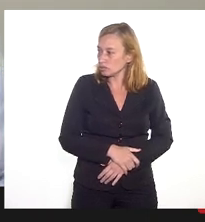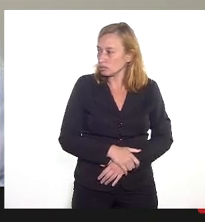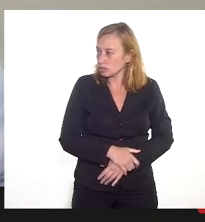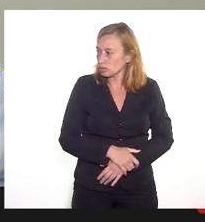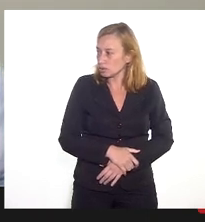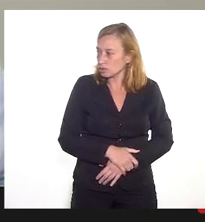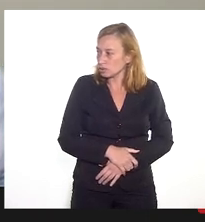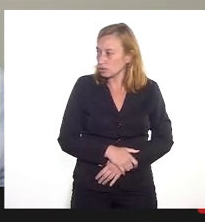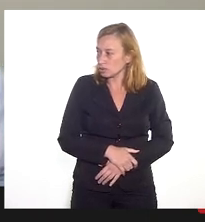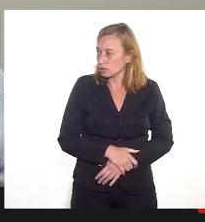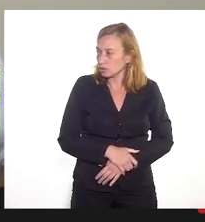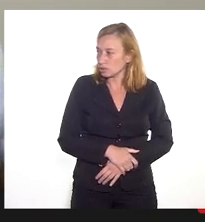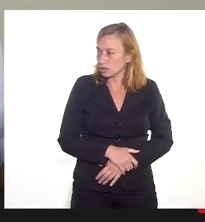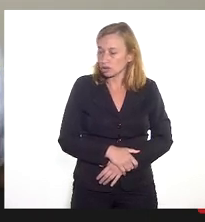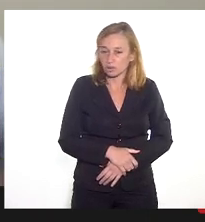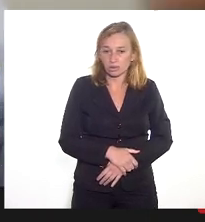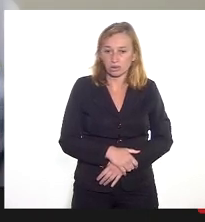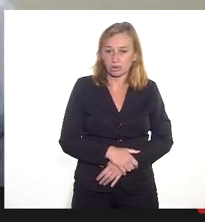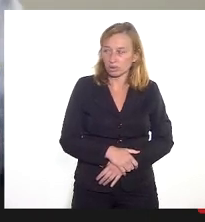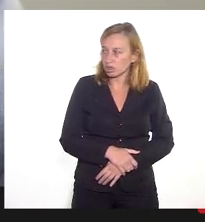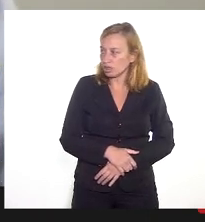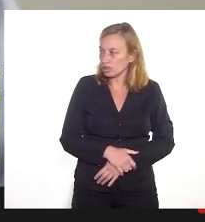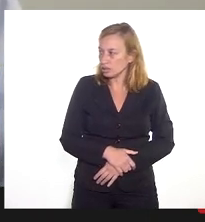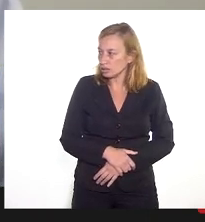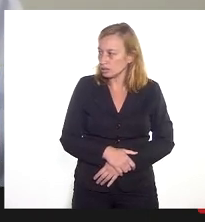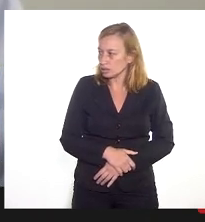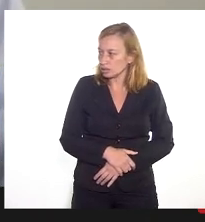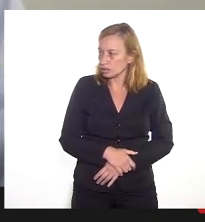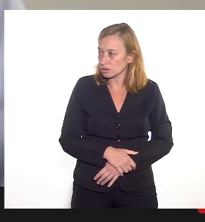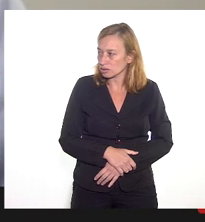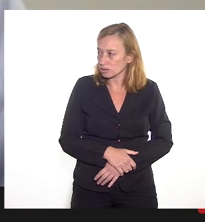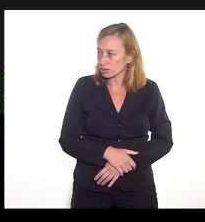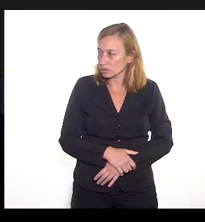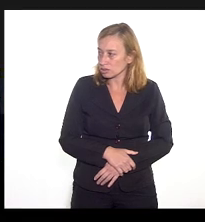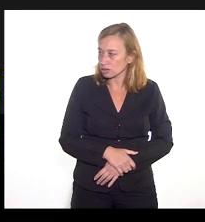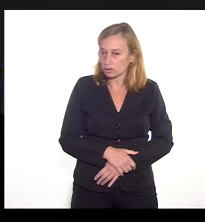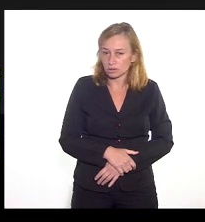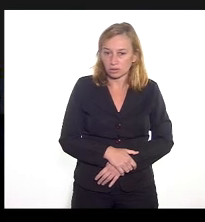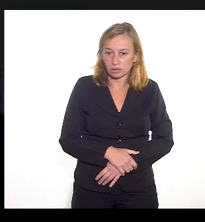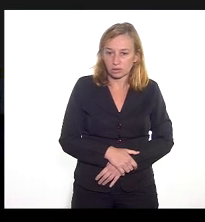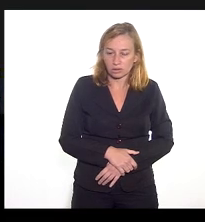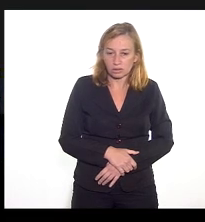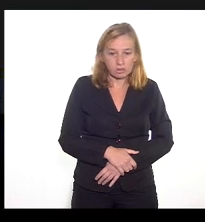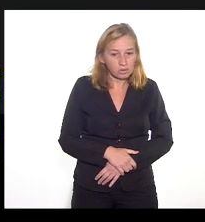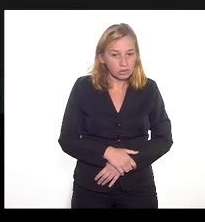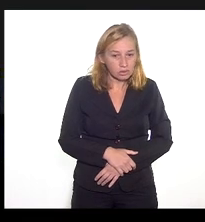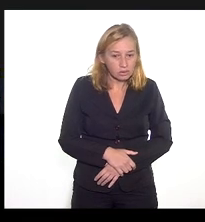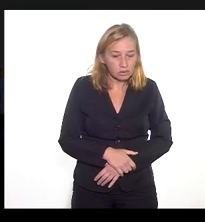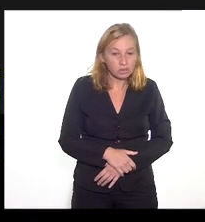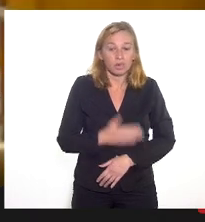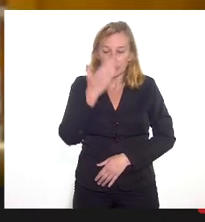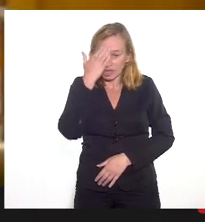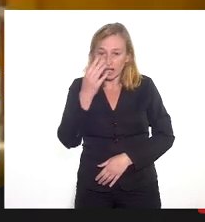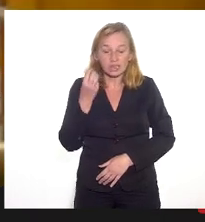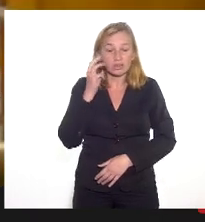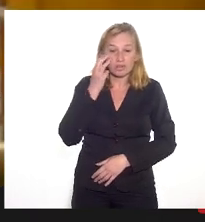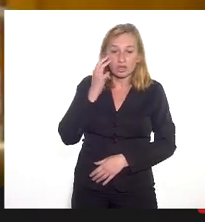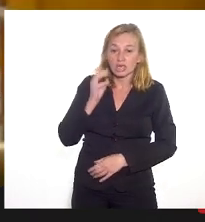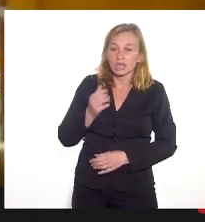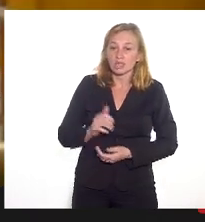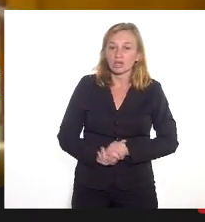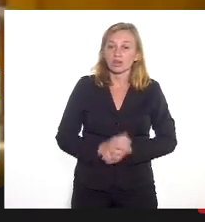na abertura, no ato de lançamento da nossa frente. Você tem a palavra para a sua saudação. Obrigada, Valdec. Bom, eu queria